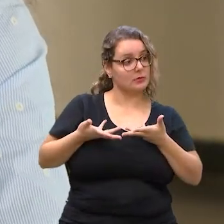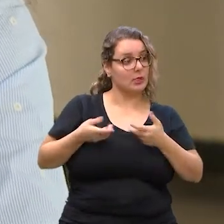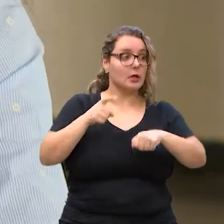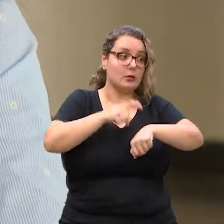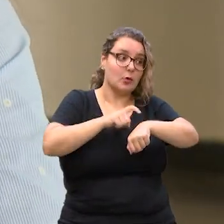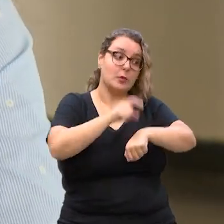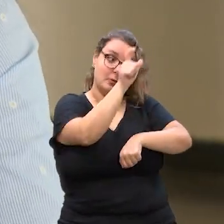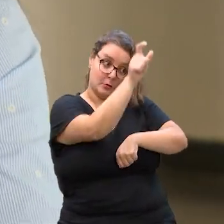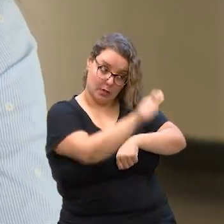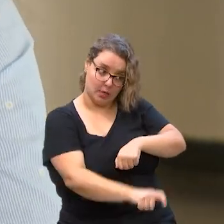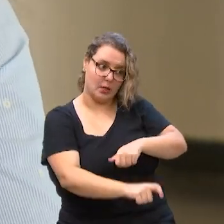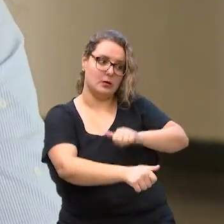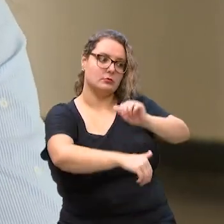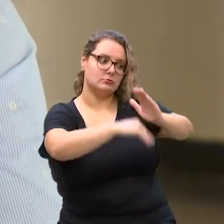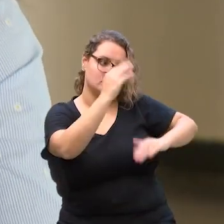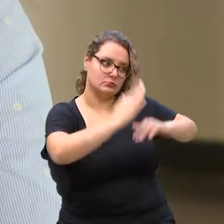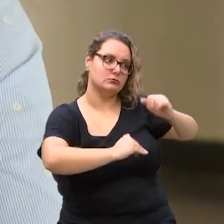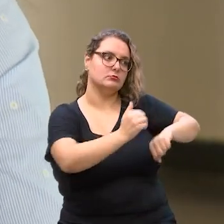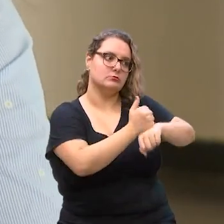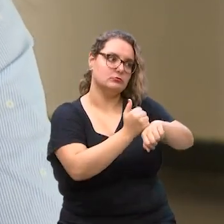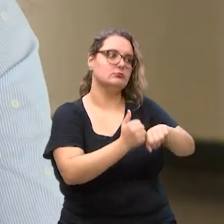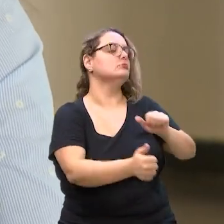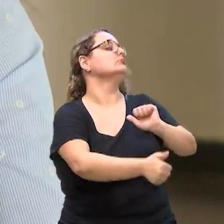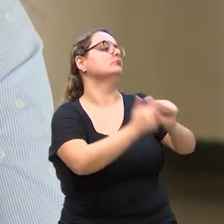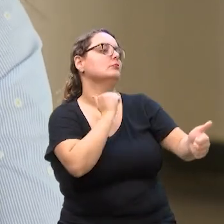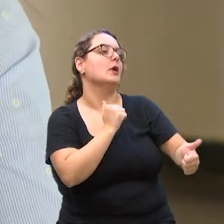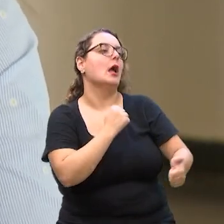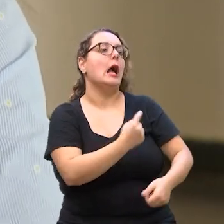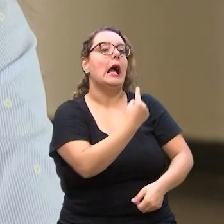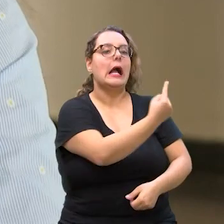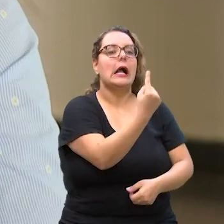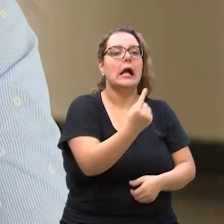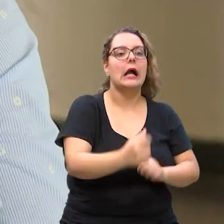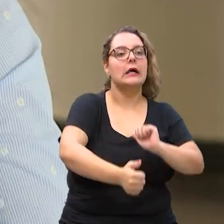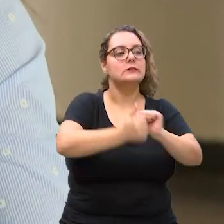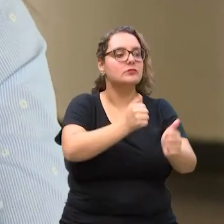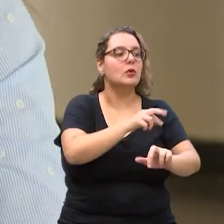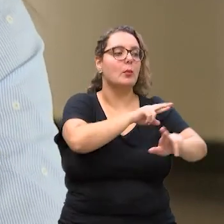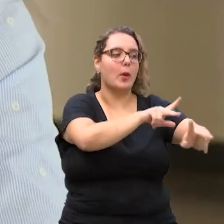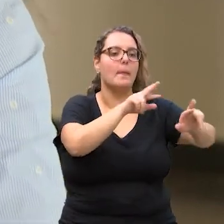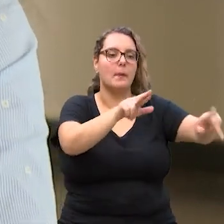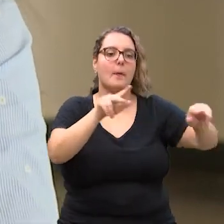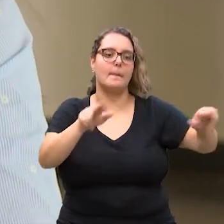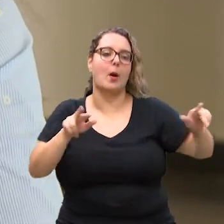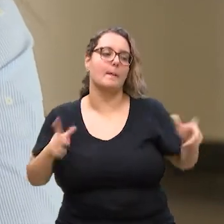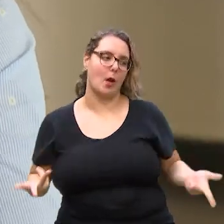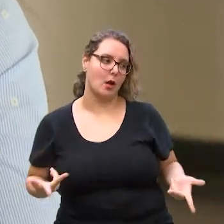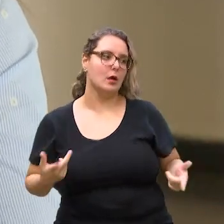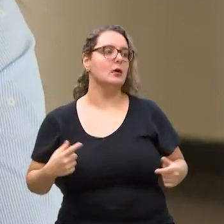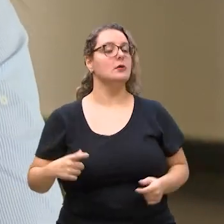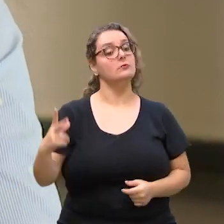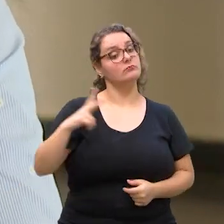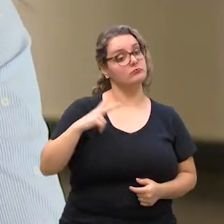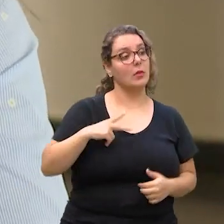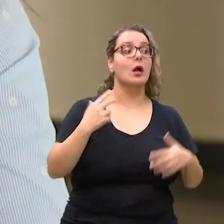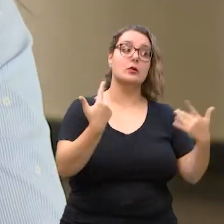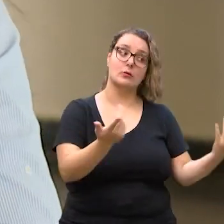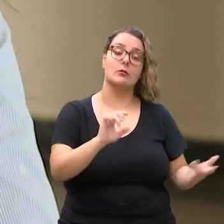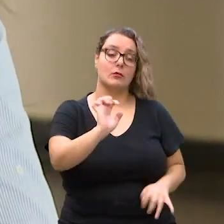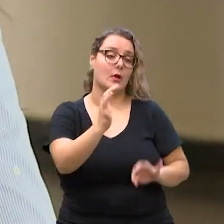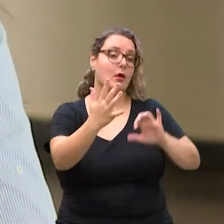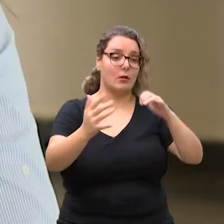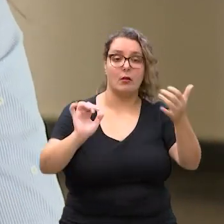gente naquele momento, para aquele atleta, para aquela modalidade. Cada modalidade tem as suas características, tem as suas demandas individuais ali